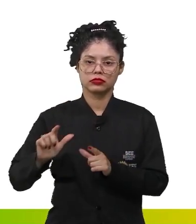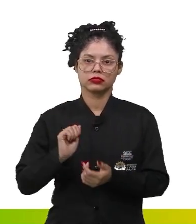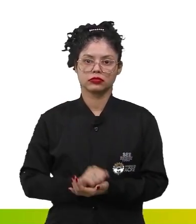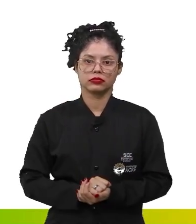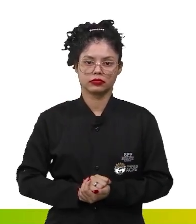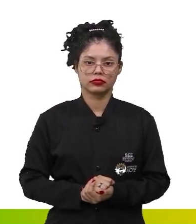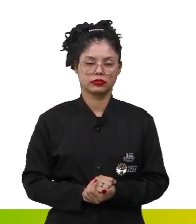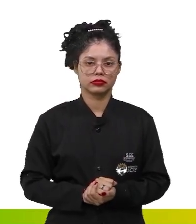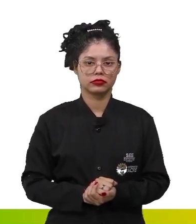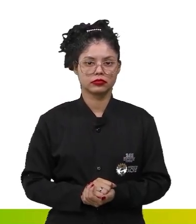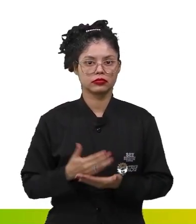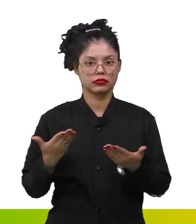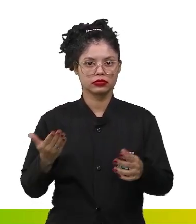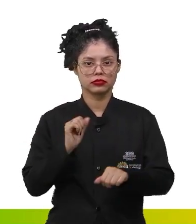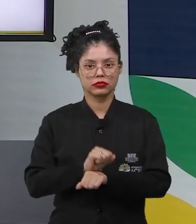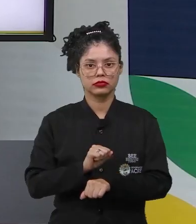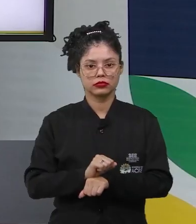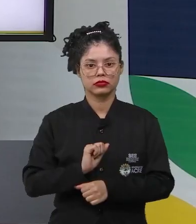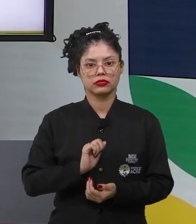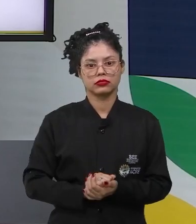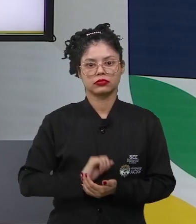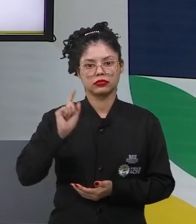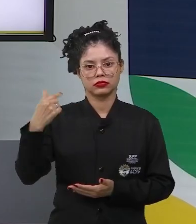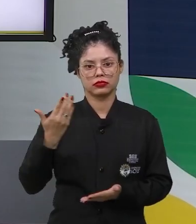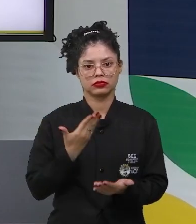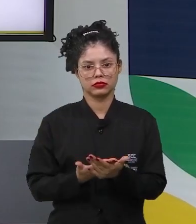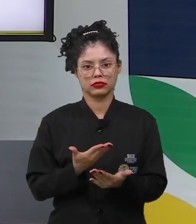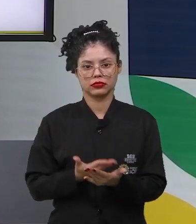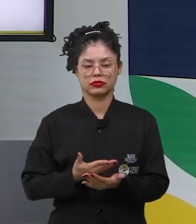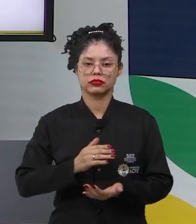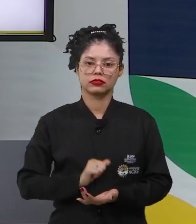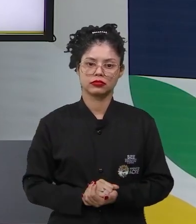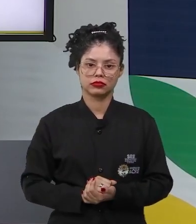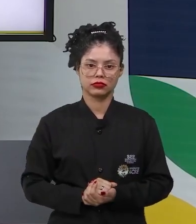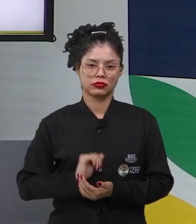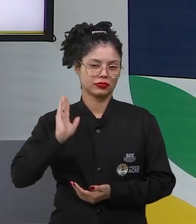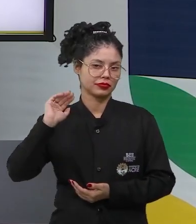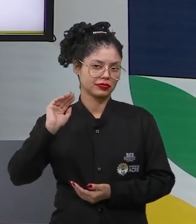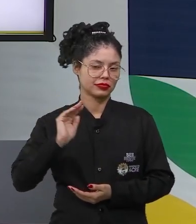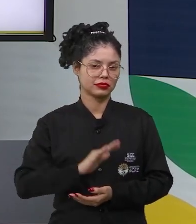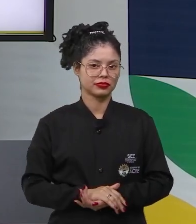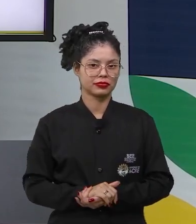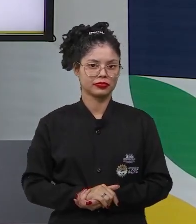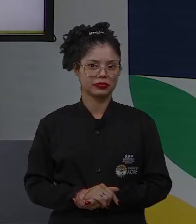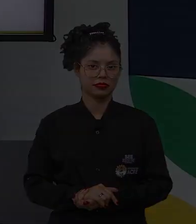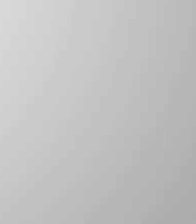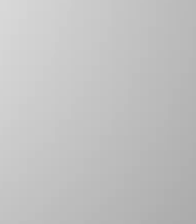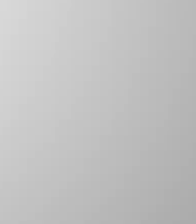Espero vocês na próxima aula e até mais.